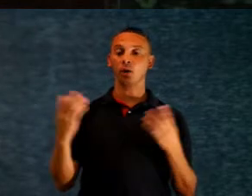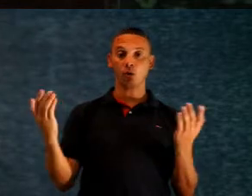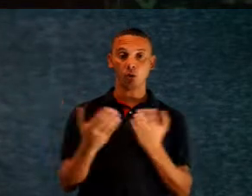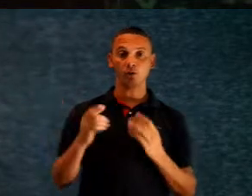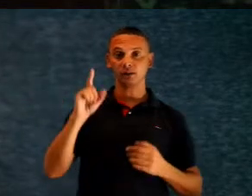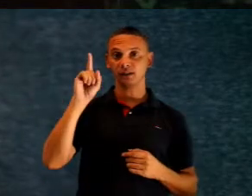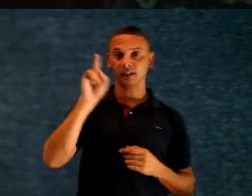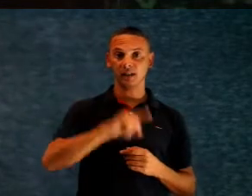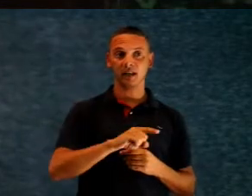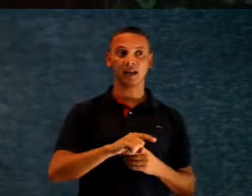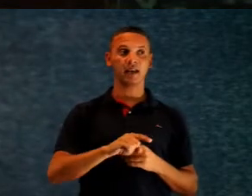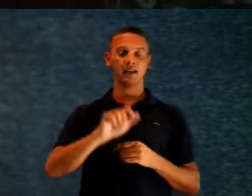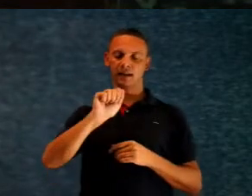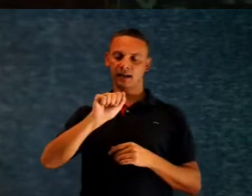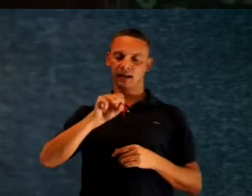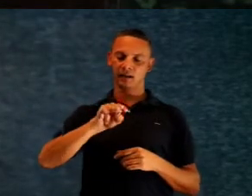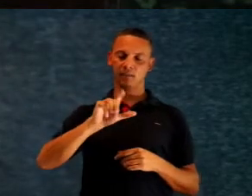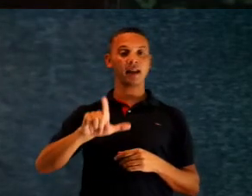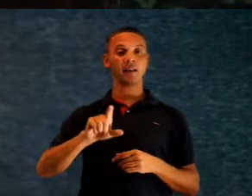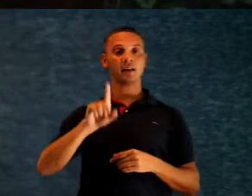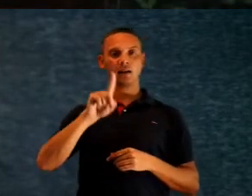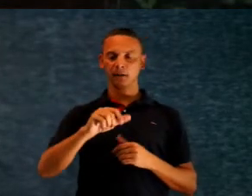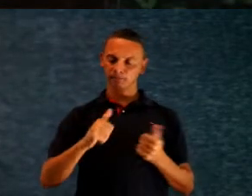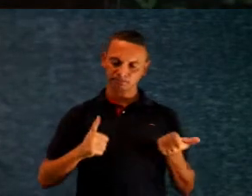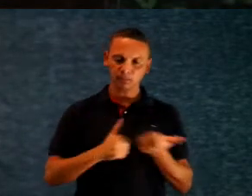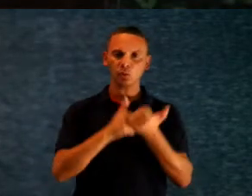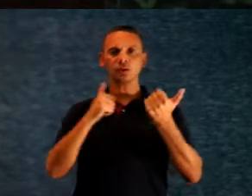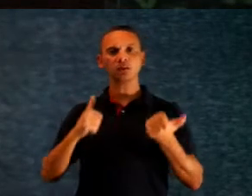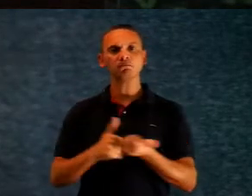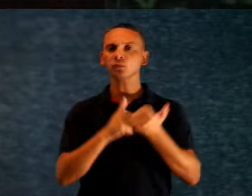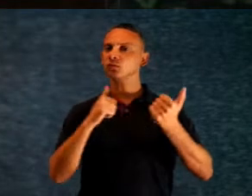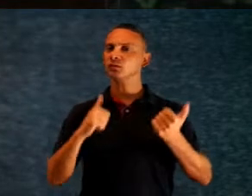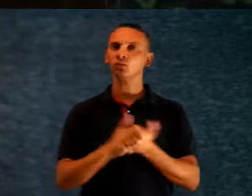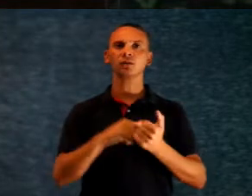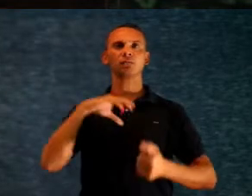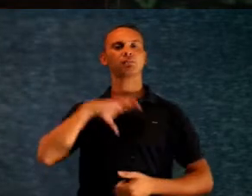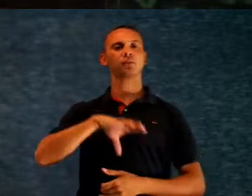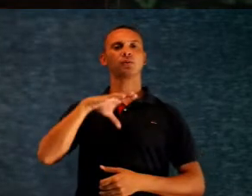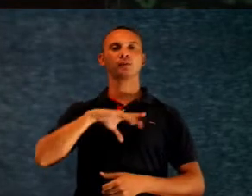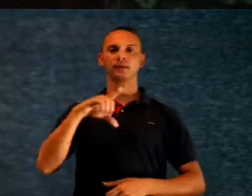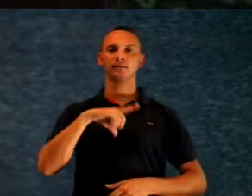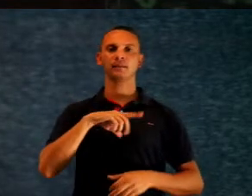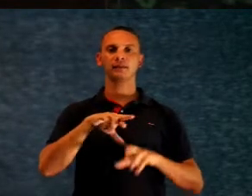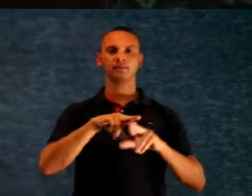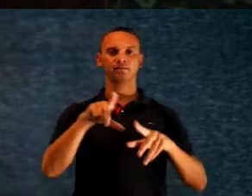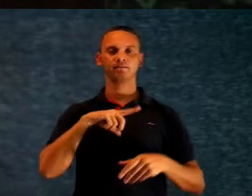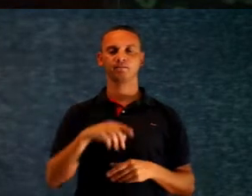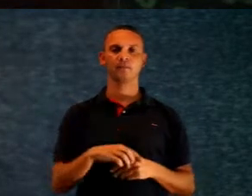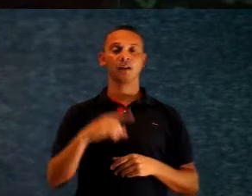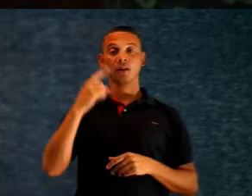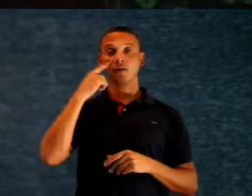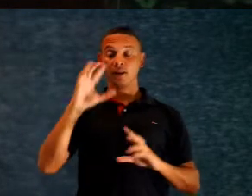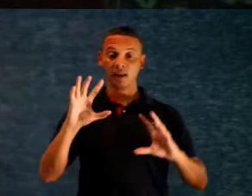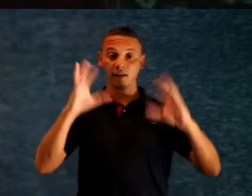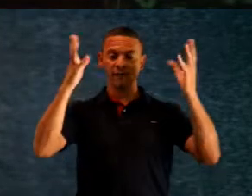hoje uma das academias mais atuantes do Brasil. Nós acabamos de ver, pelos próximos